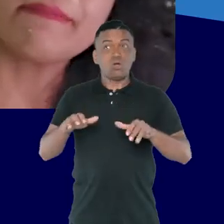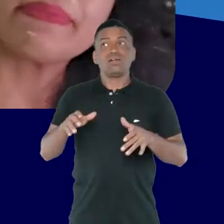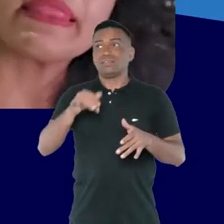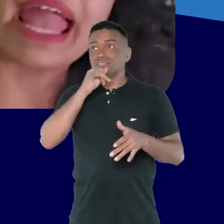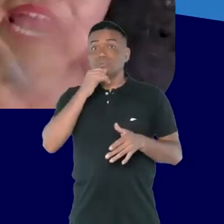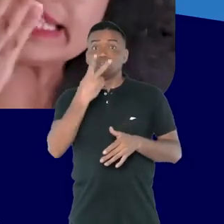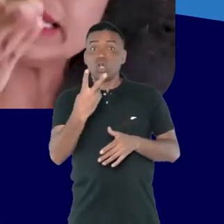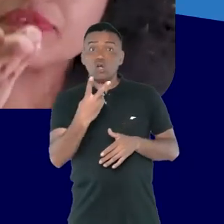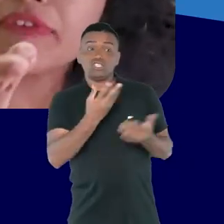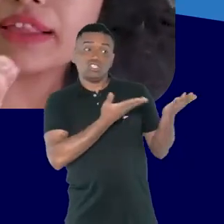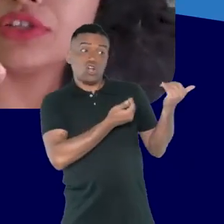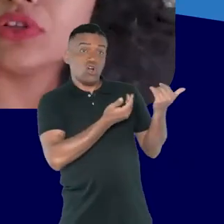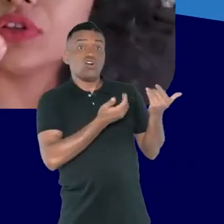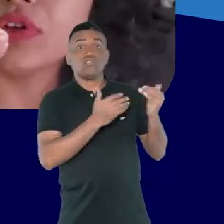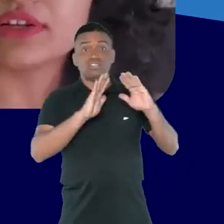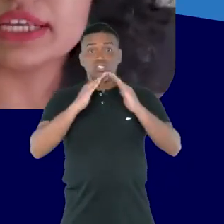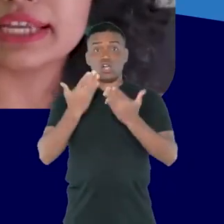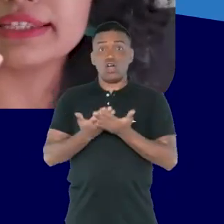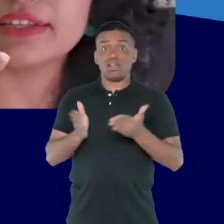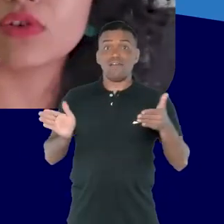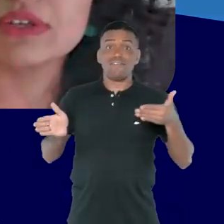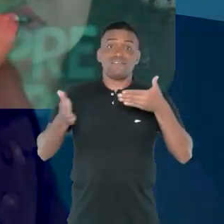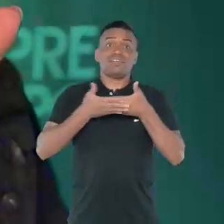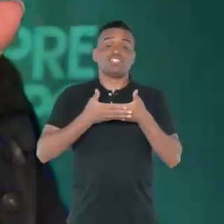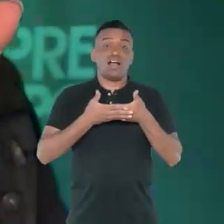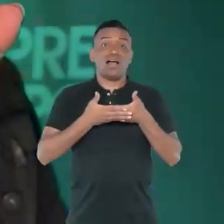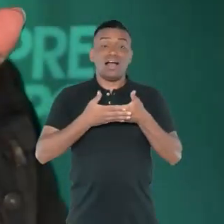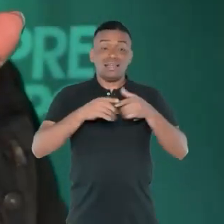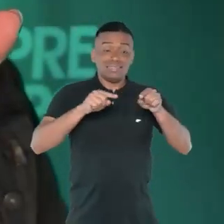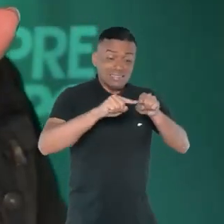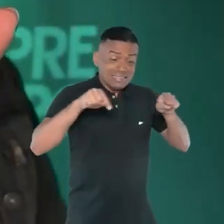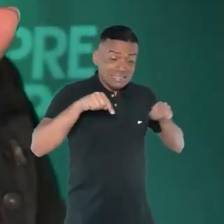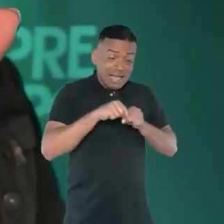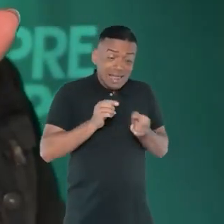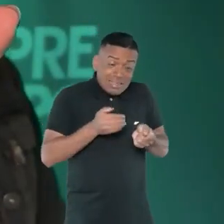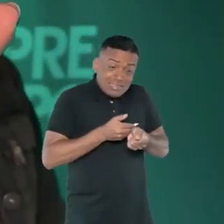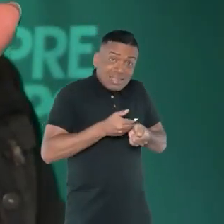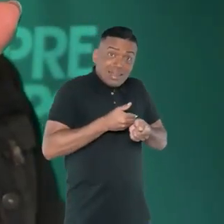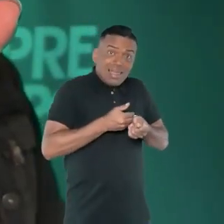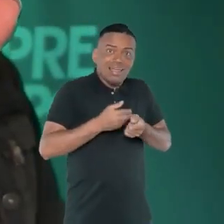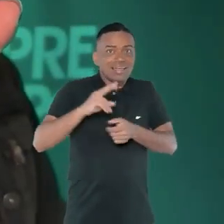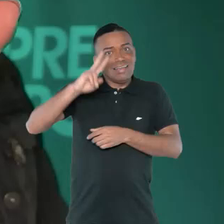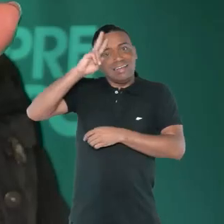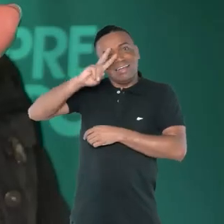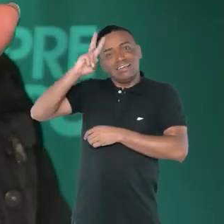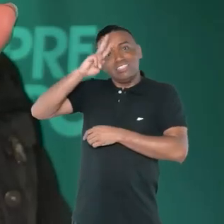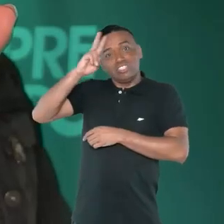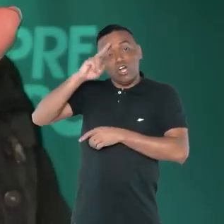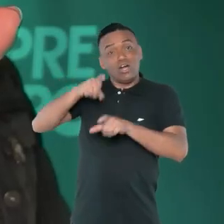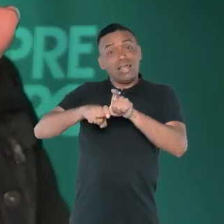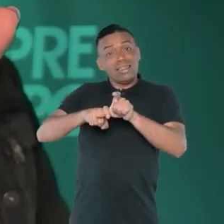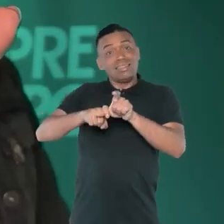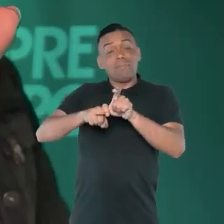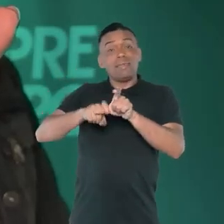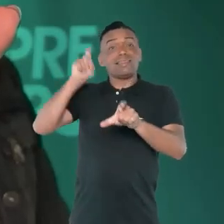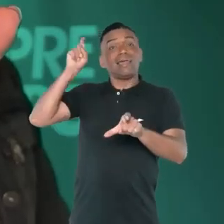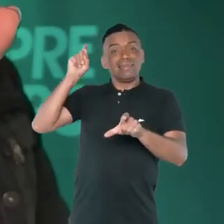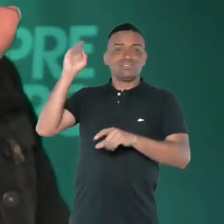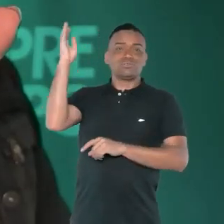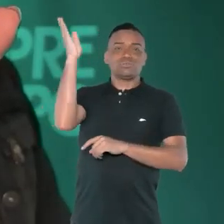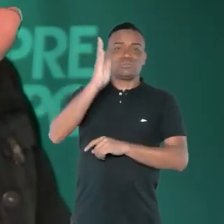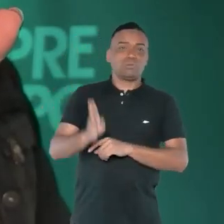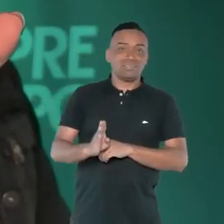Nina. Esse livro fala de 2 adolescentes que estão numa escola que vai fechar e eles caem dentro de uma sala secreta que envolve